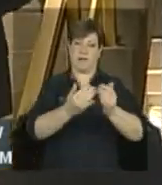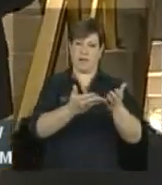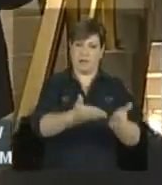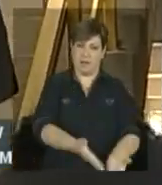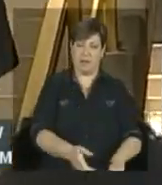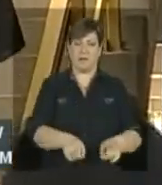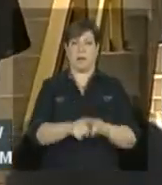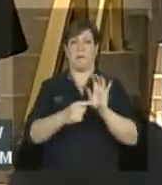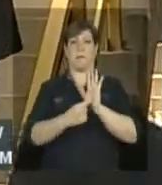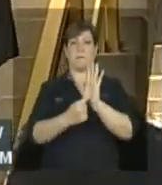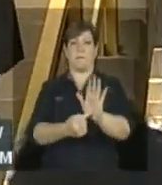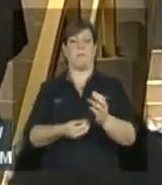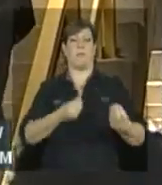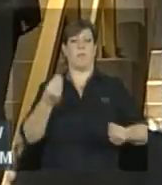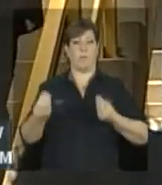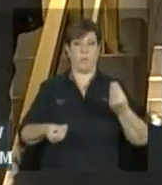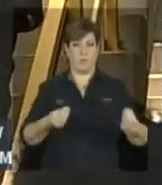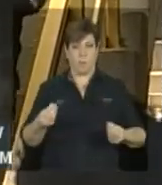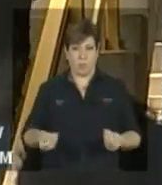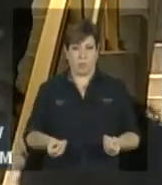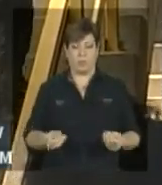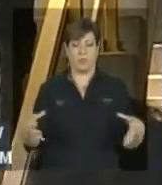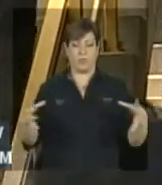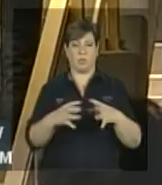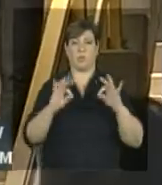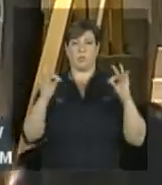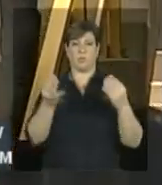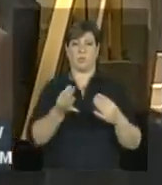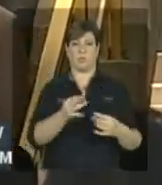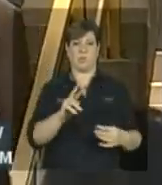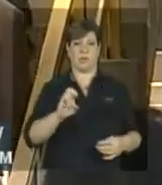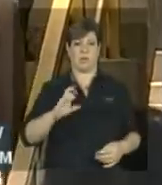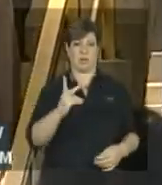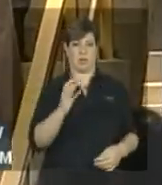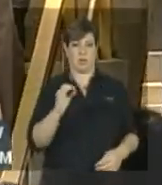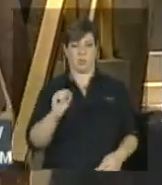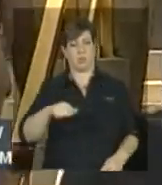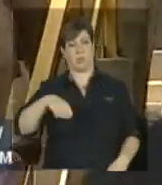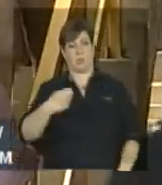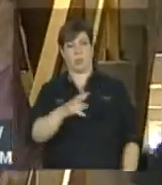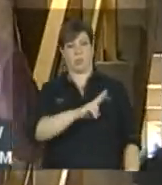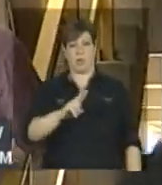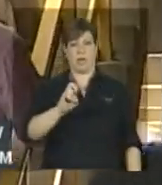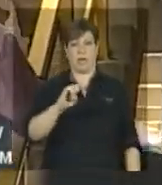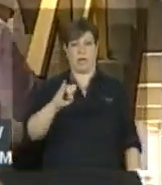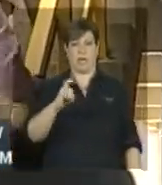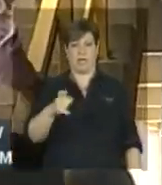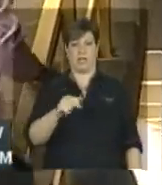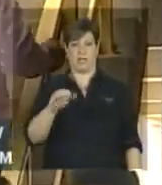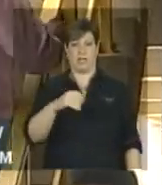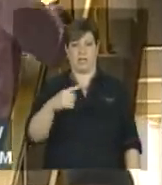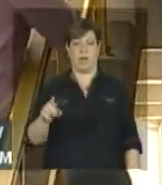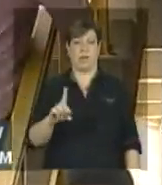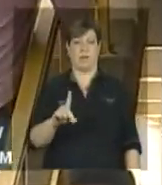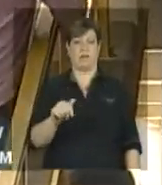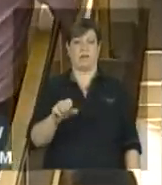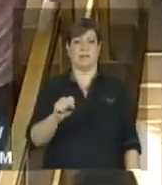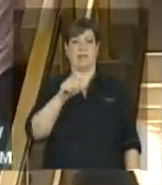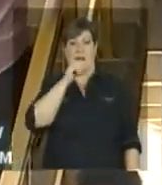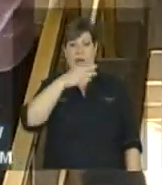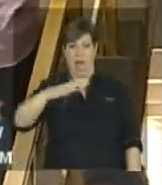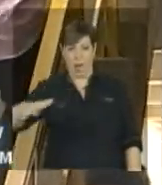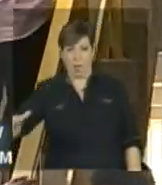visualize em painéis o conjunto dos demais trechos do eixão, do chamado eixão das águas, e ao término